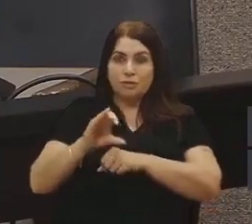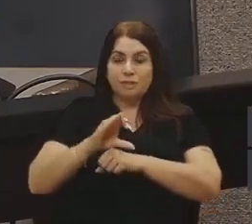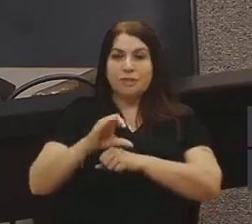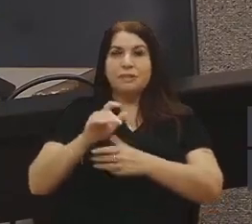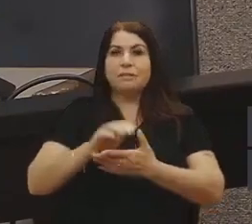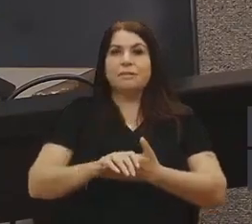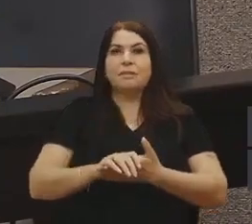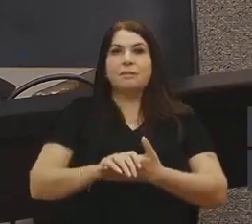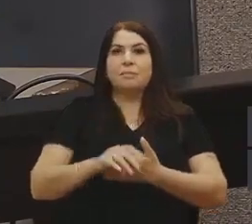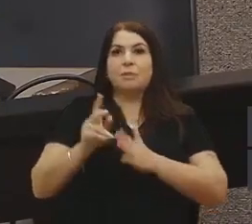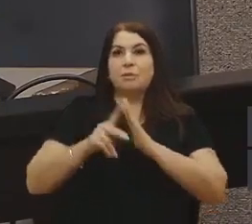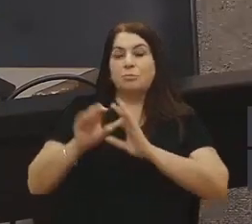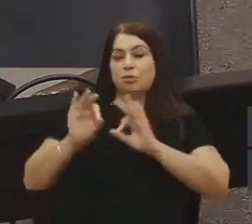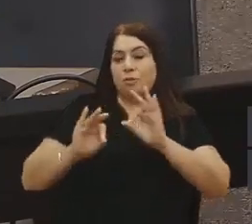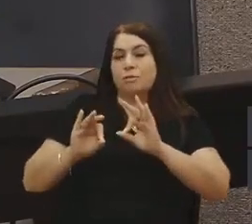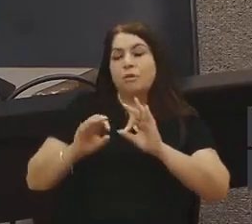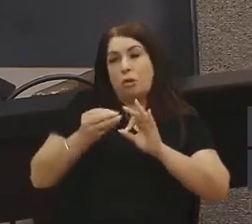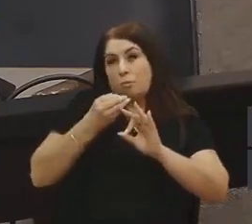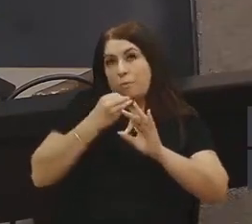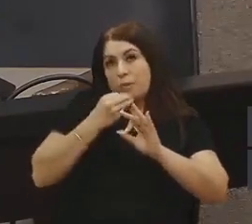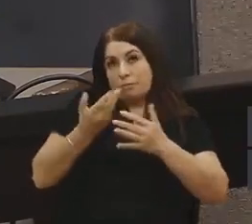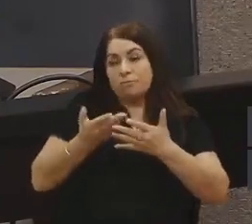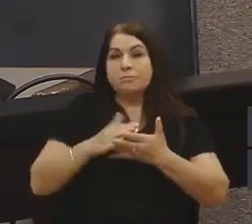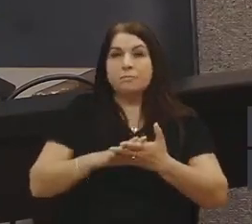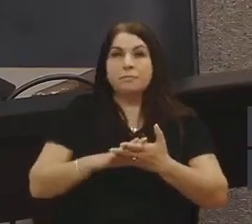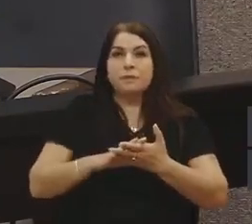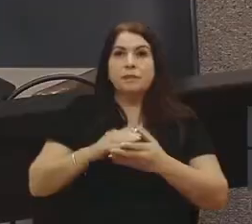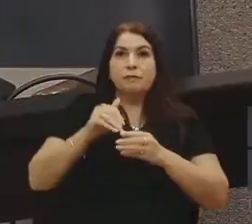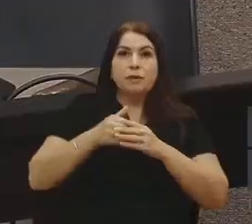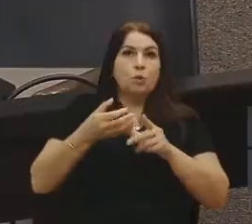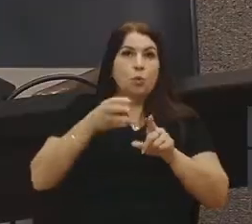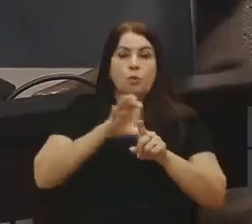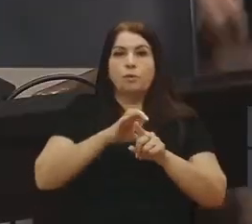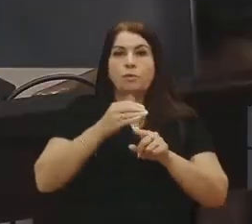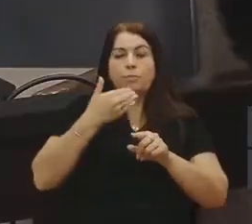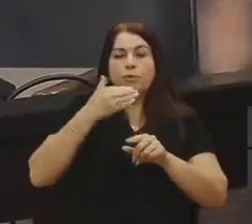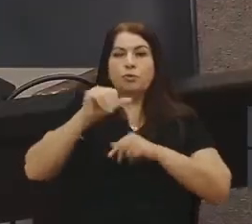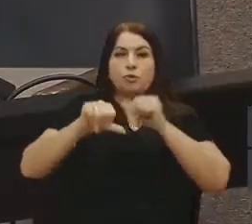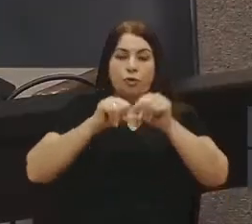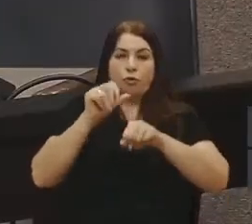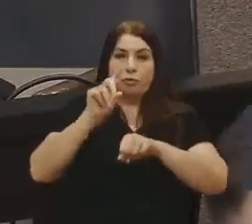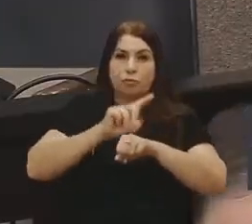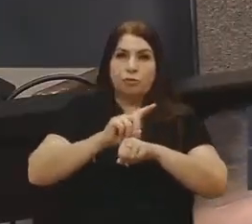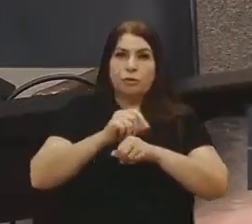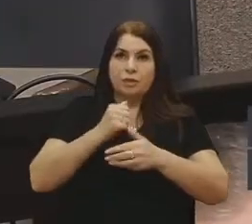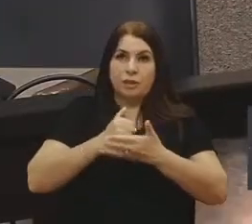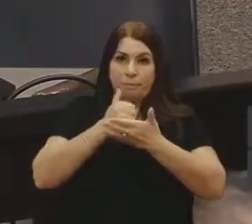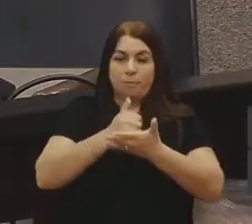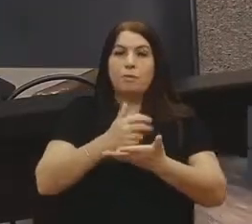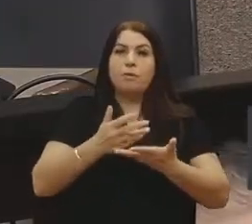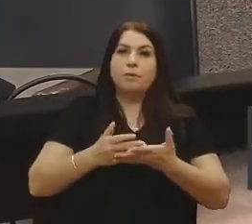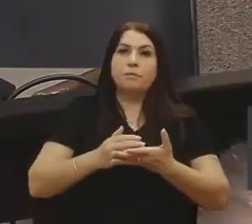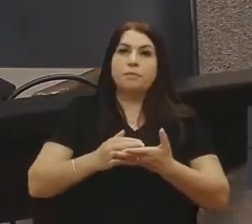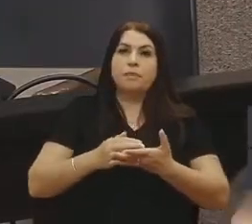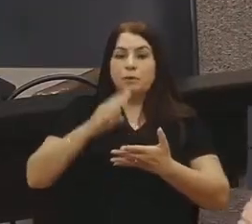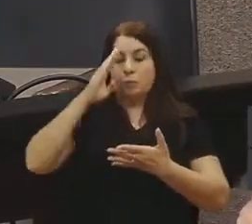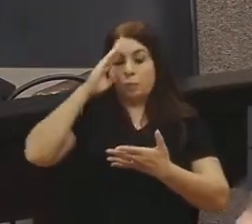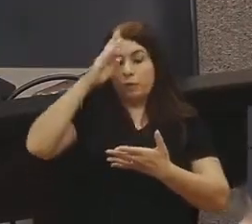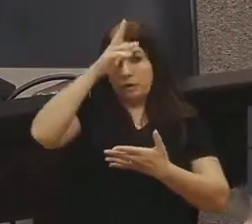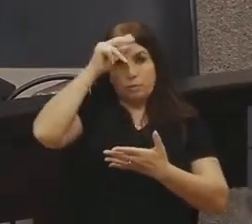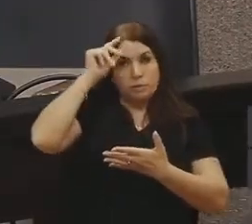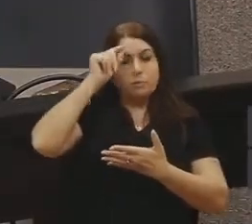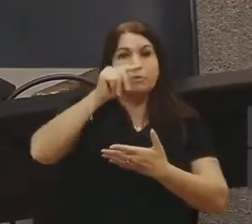constitucionalidade para esse projeto. E, obviamente, então, votei contrário ao pedido de vistas. A gente apoia a situação da Guarda